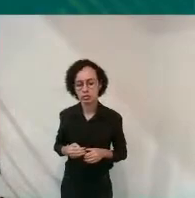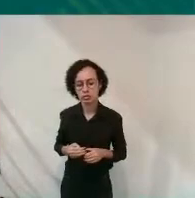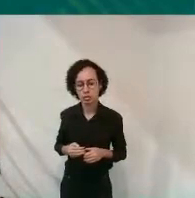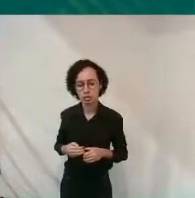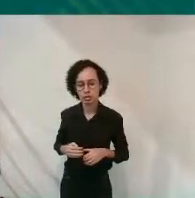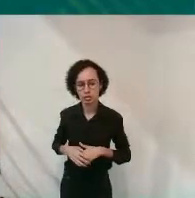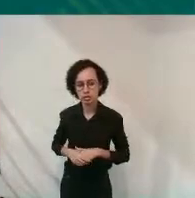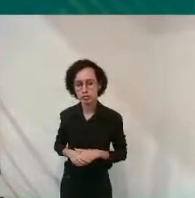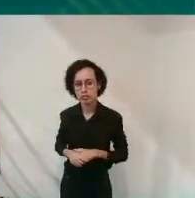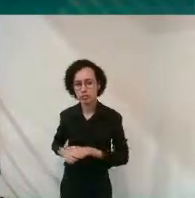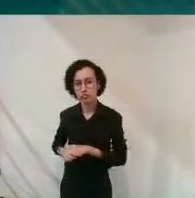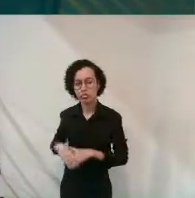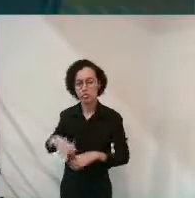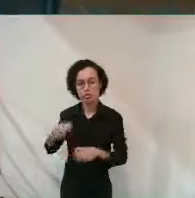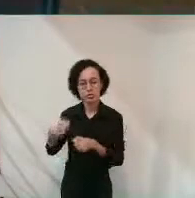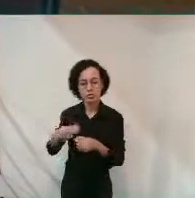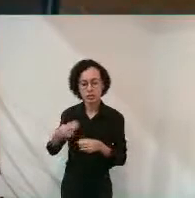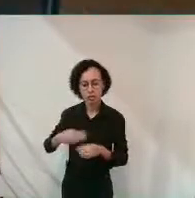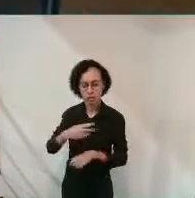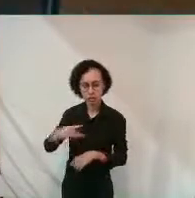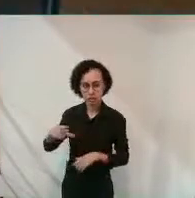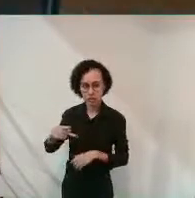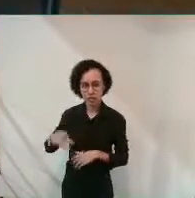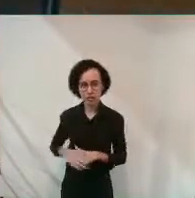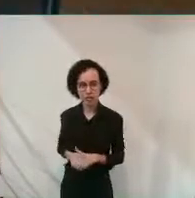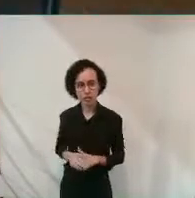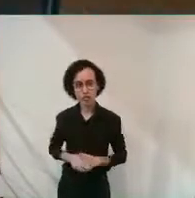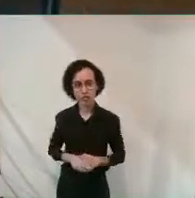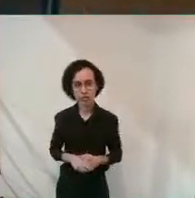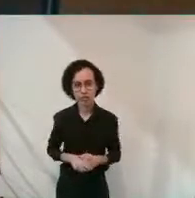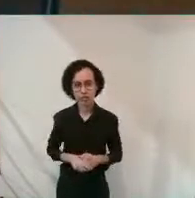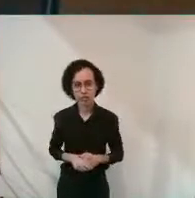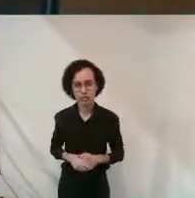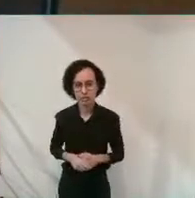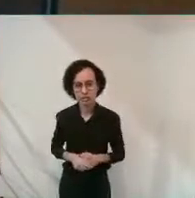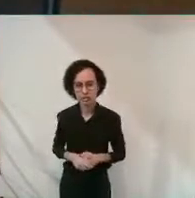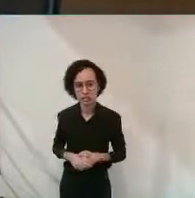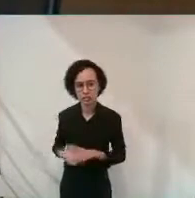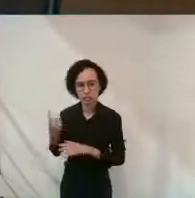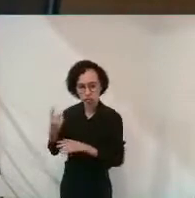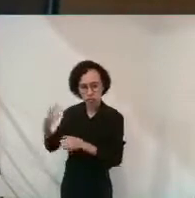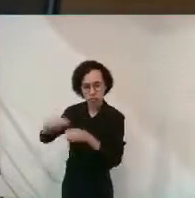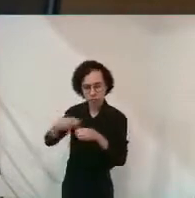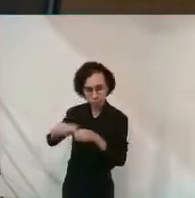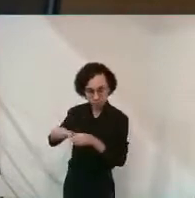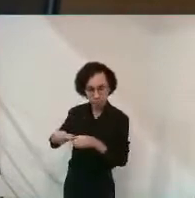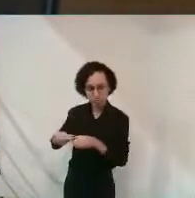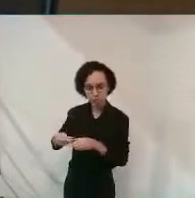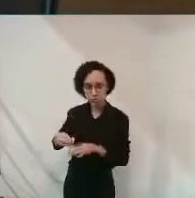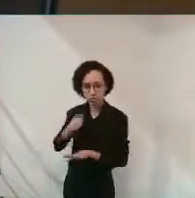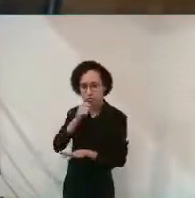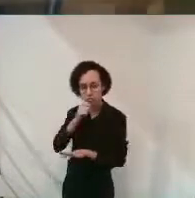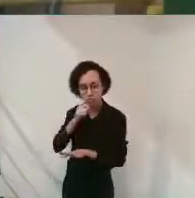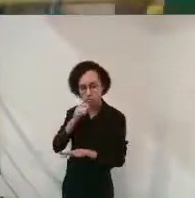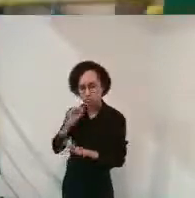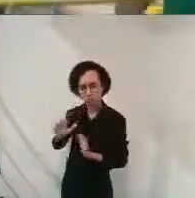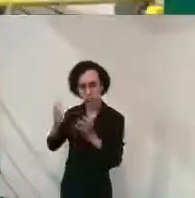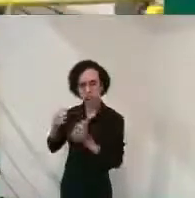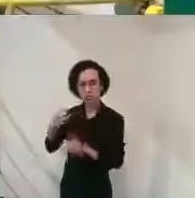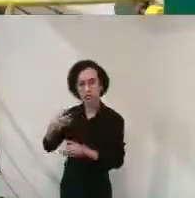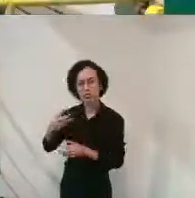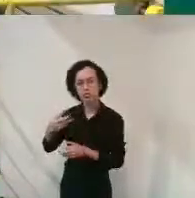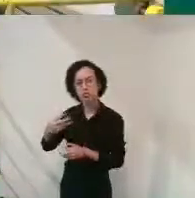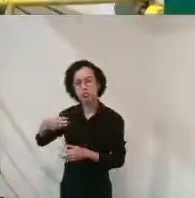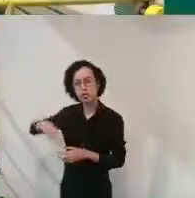celebrados com o Ministério Público e apenas um município que não celebrou a NPP.